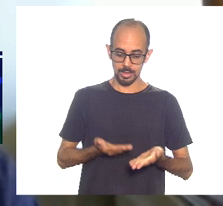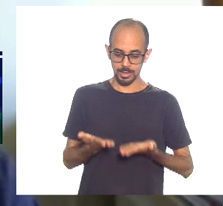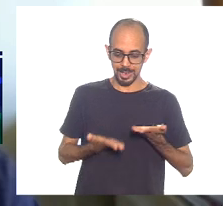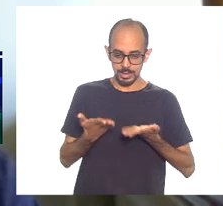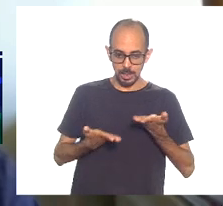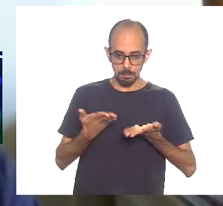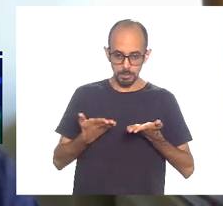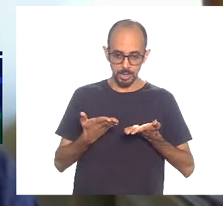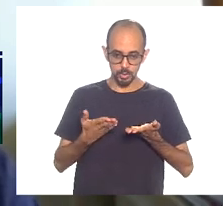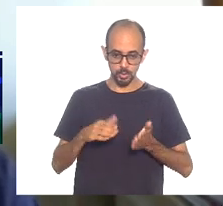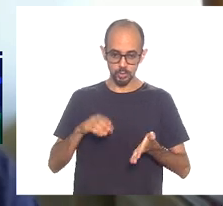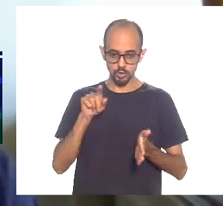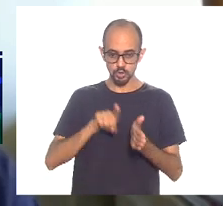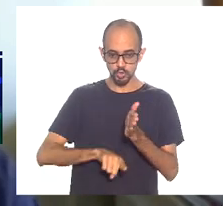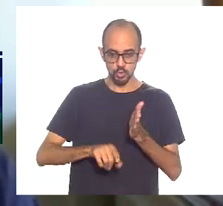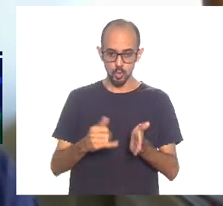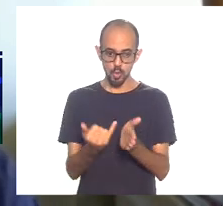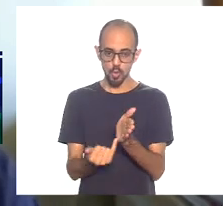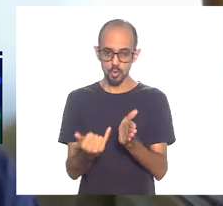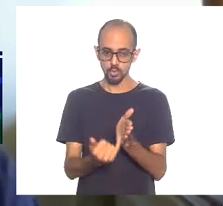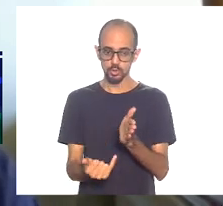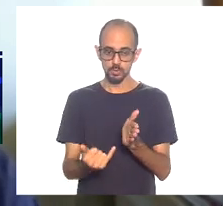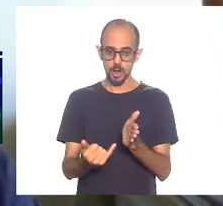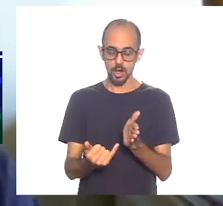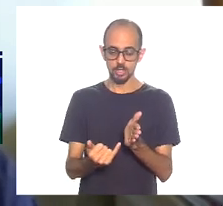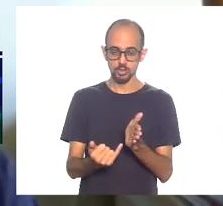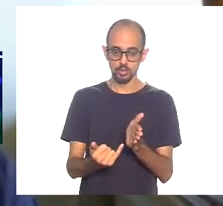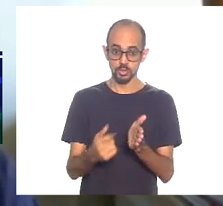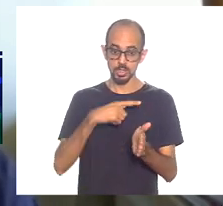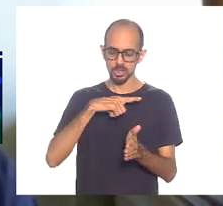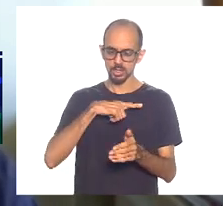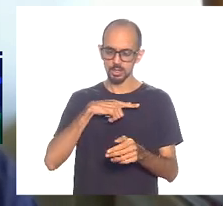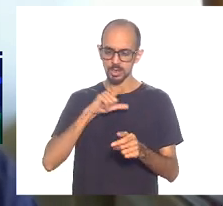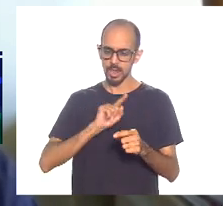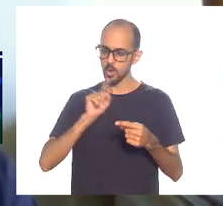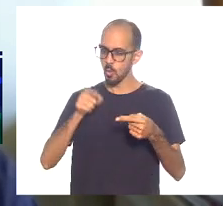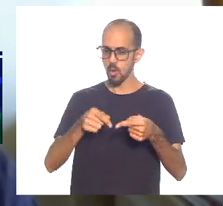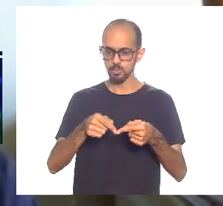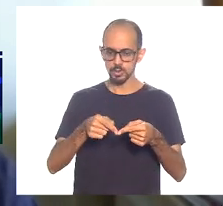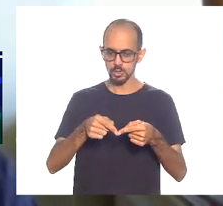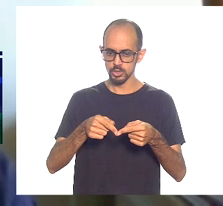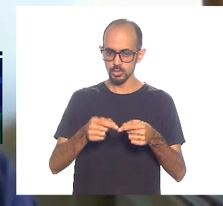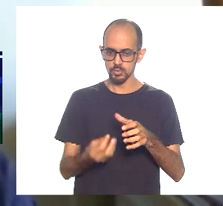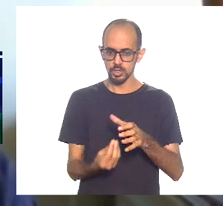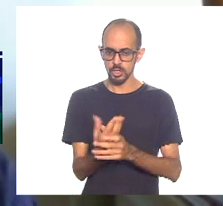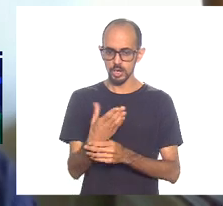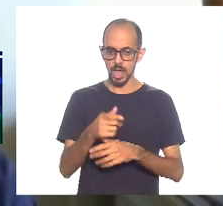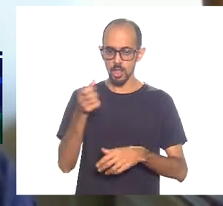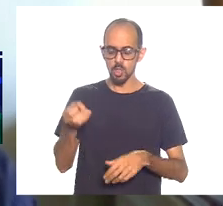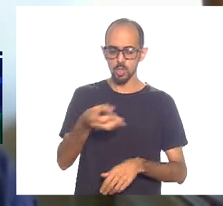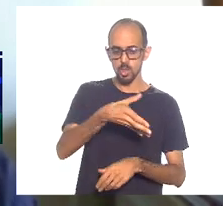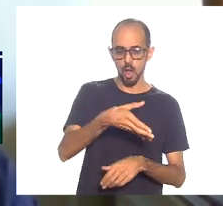tributário especial que Visa implementar novos projetos de usinas de geração